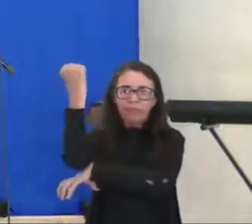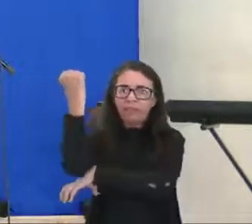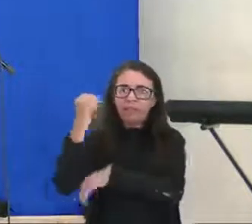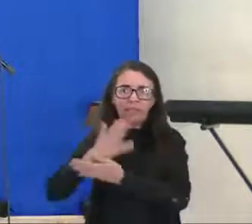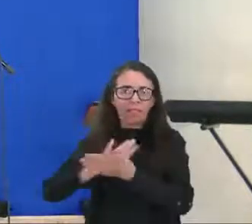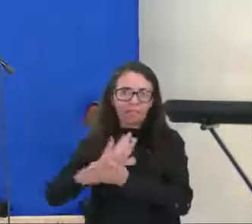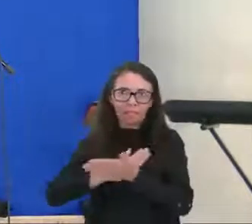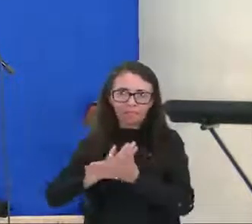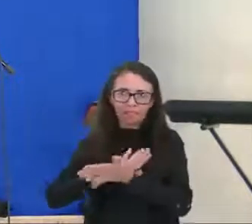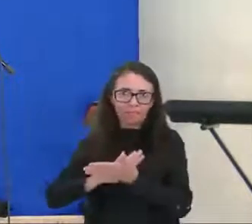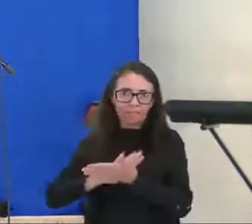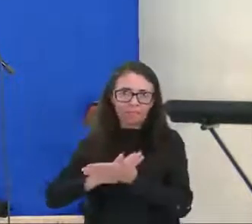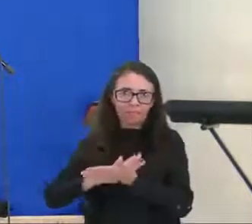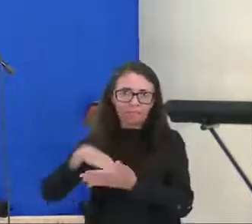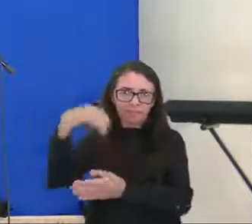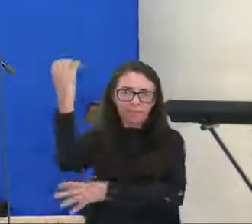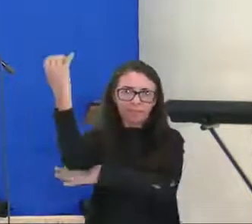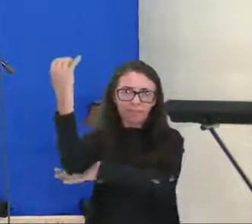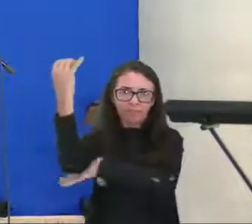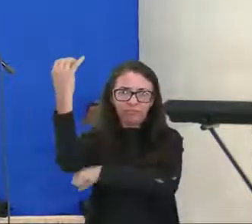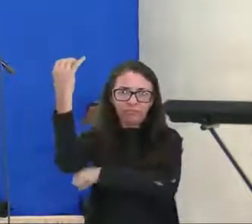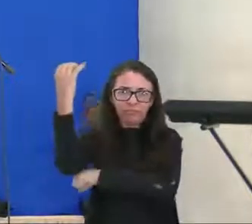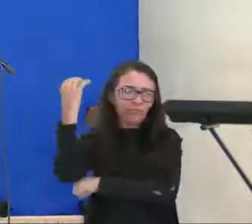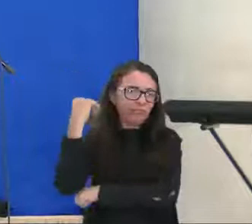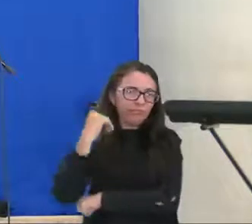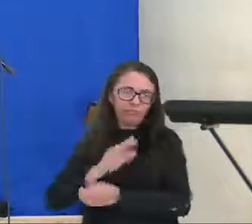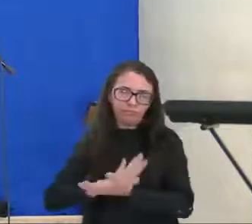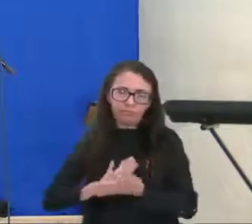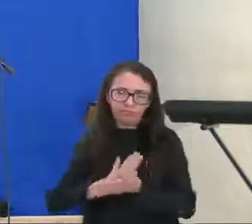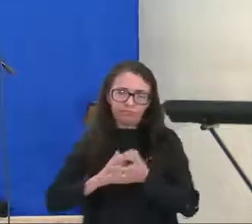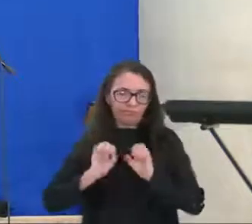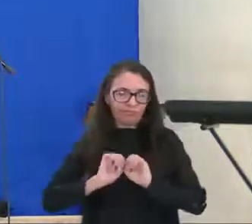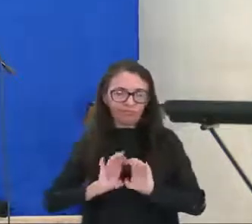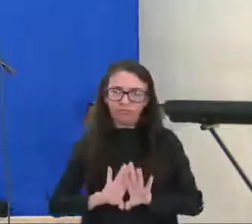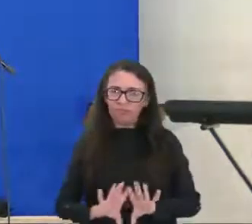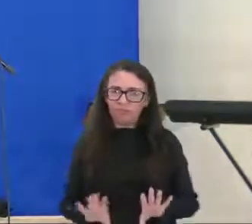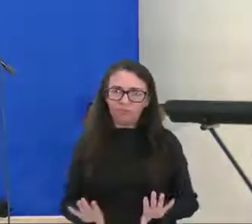verdadeira. Agora sim, nós tudo podemos naquele que nos fortalece.